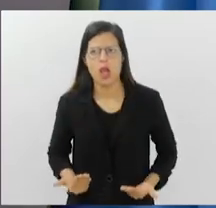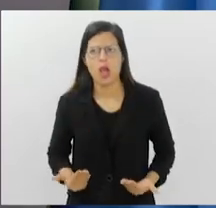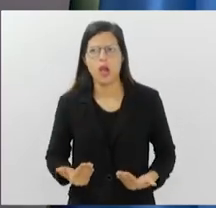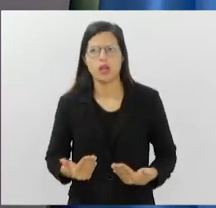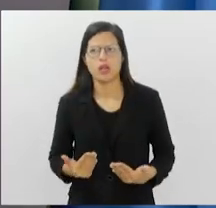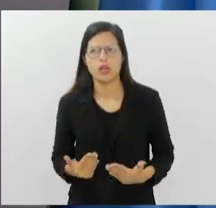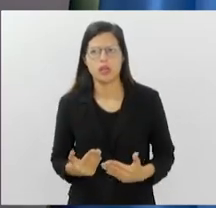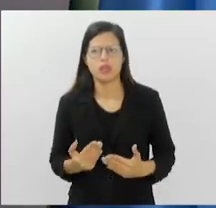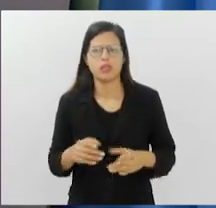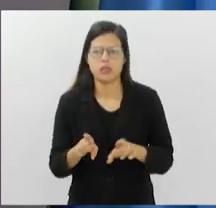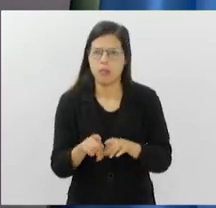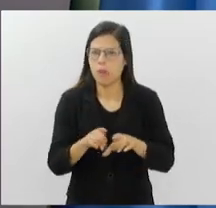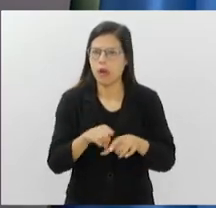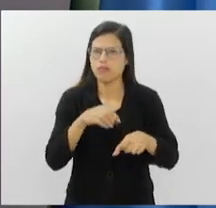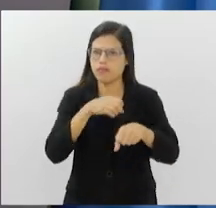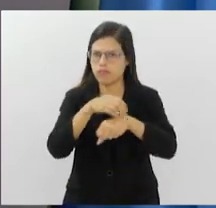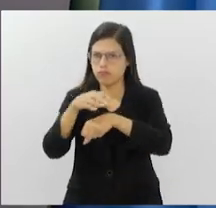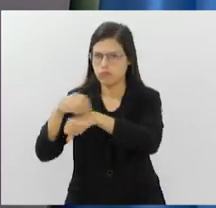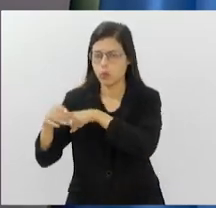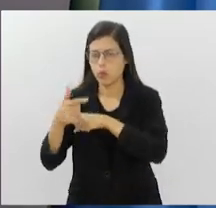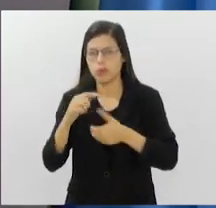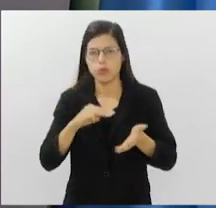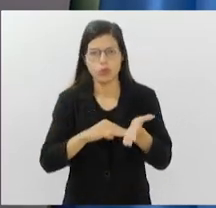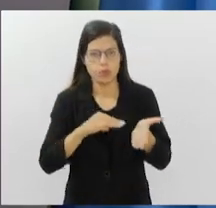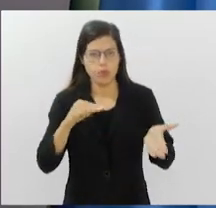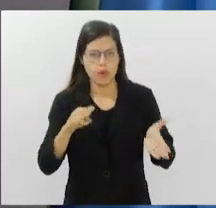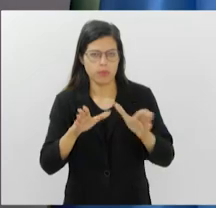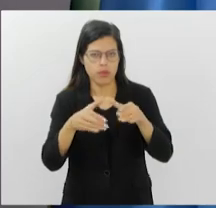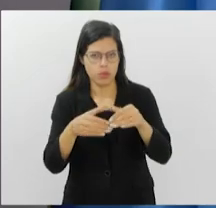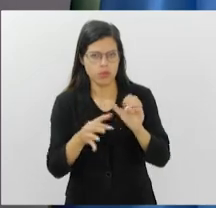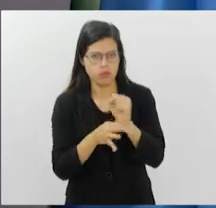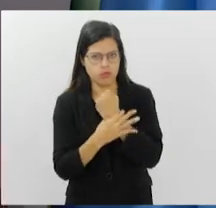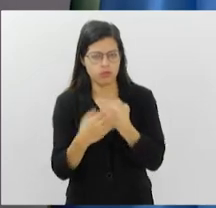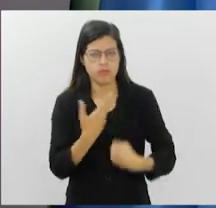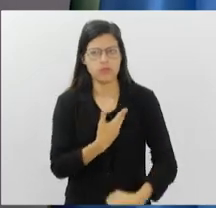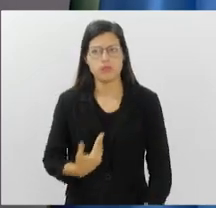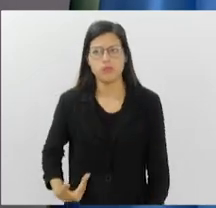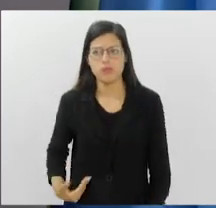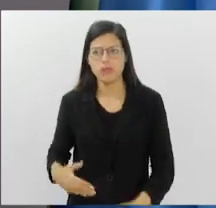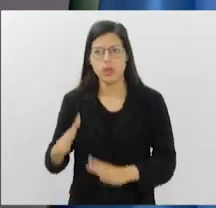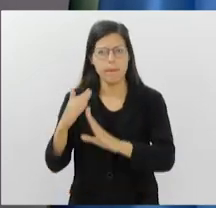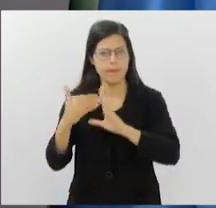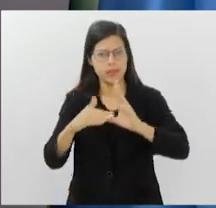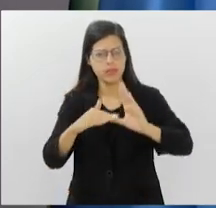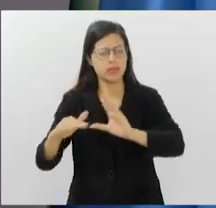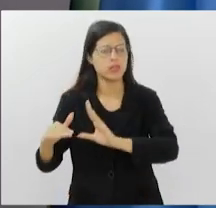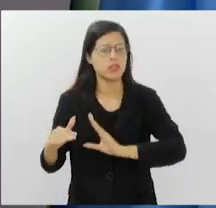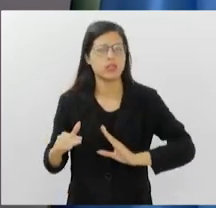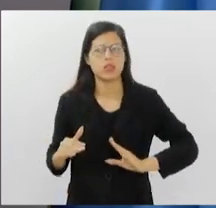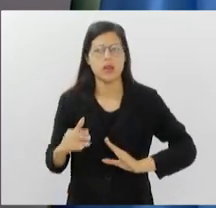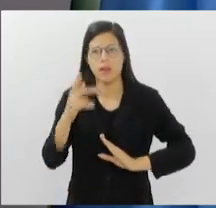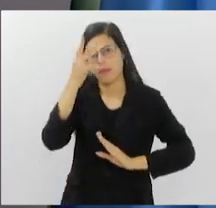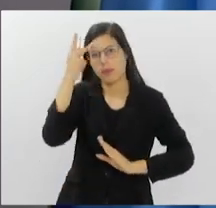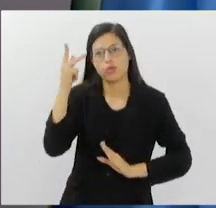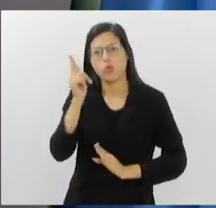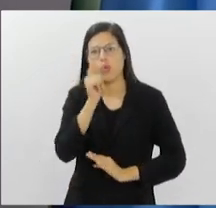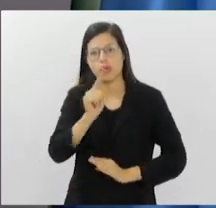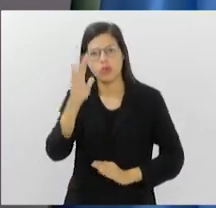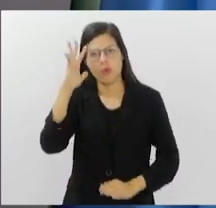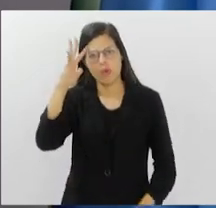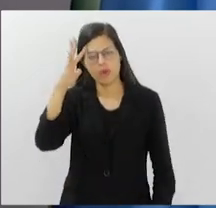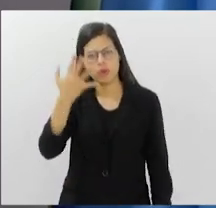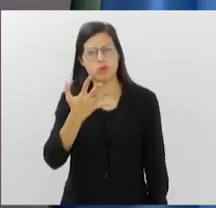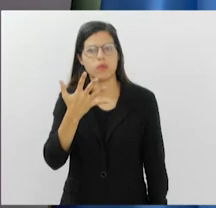demais membros da Comissão de Segurança Pública e encaminhar para quem de direito, para aqueles que possam resolver,